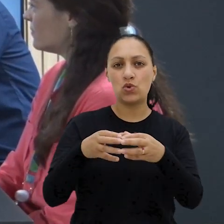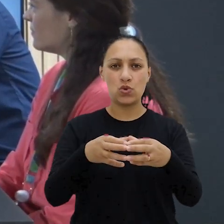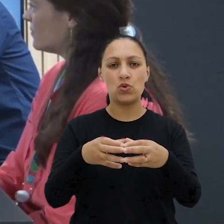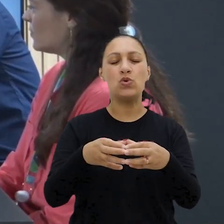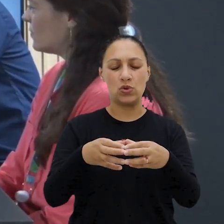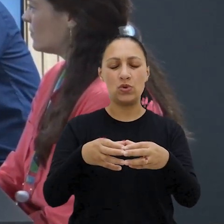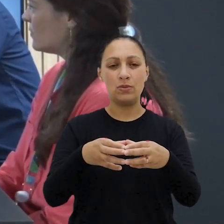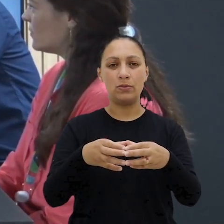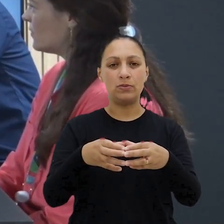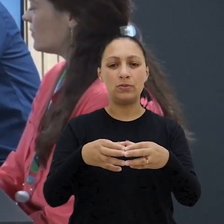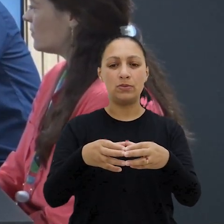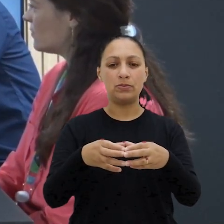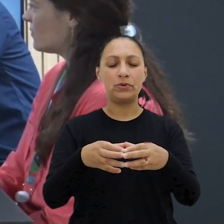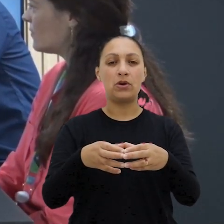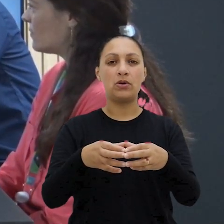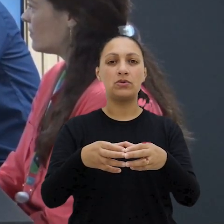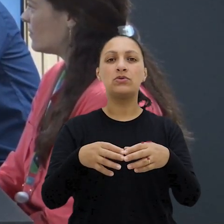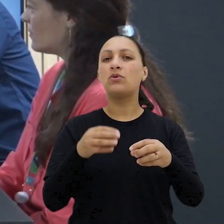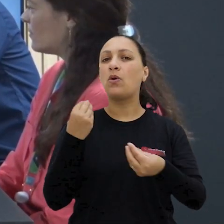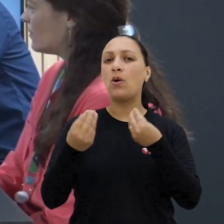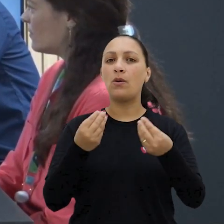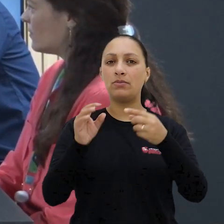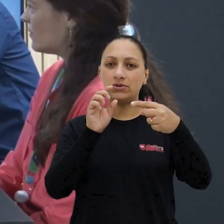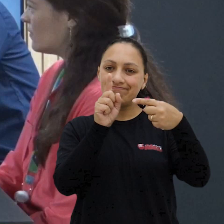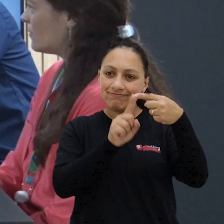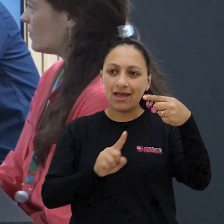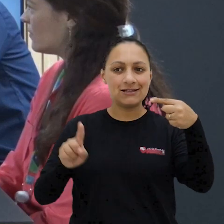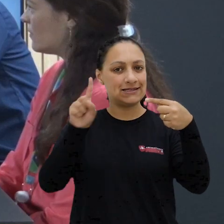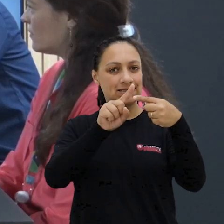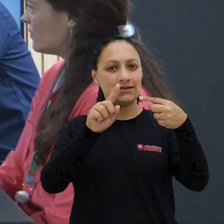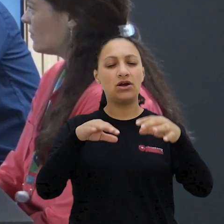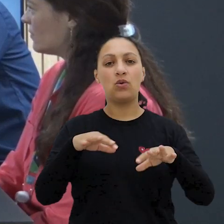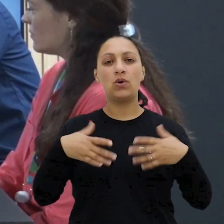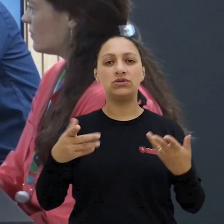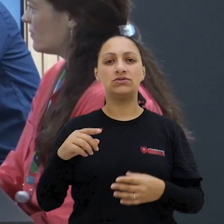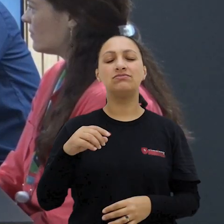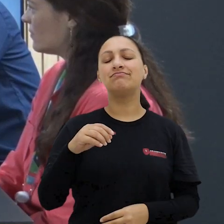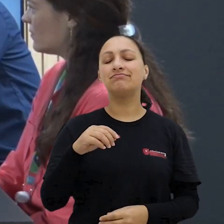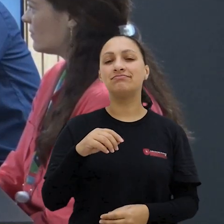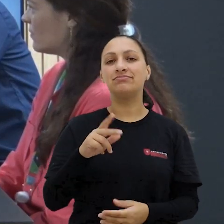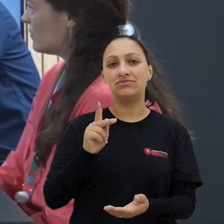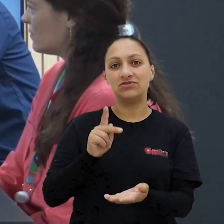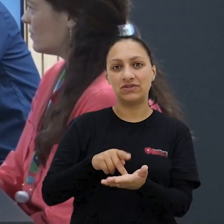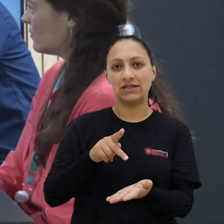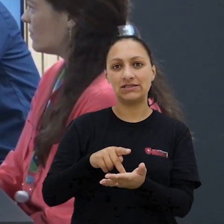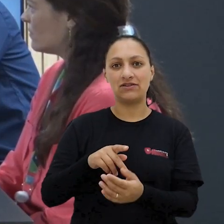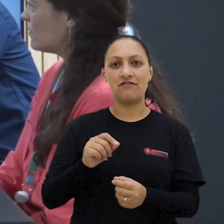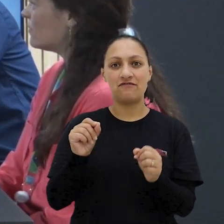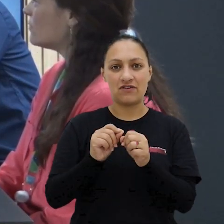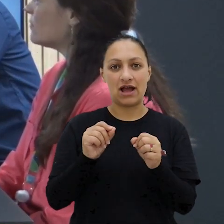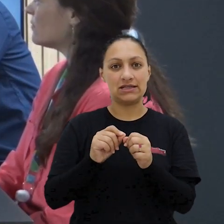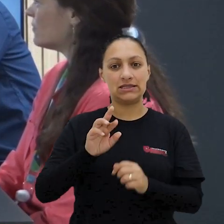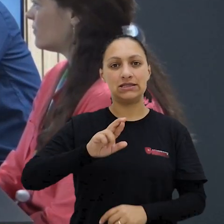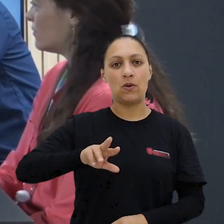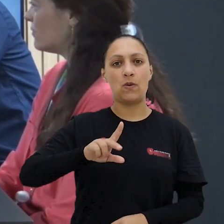conjunto, né? Eu acho que o pontapé de um ecossistema, ele é isso, basicamente. É quando a gente realmente faz, não por si, mas pelo